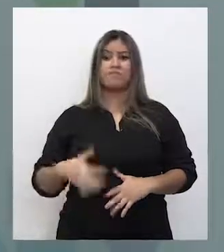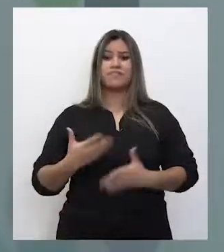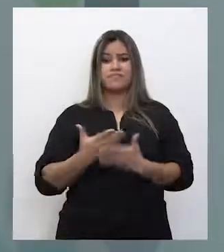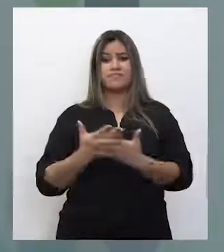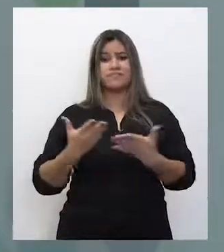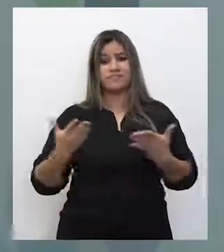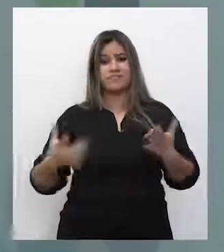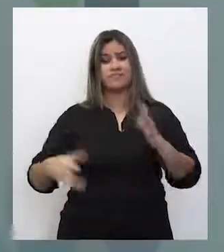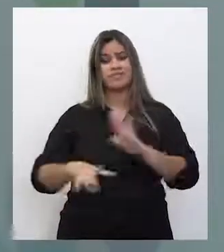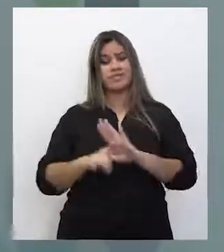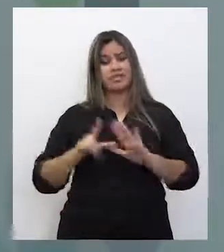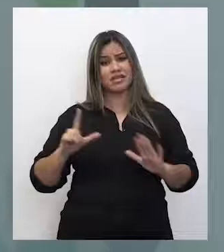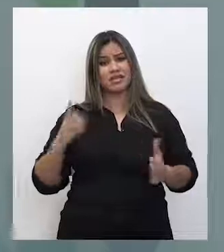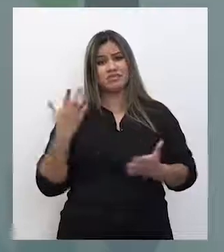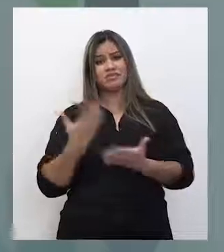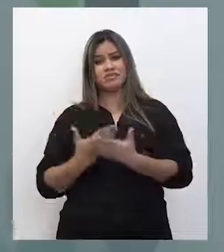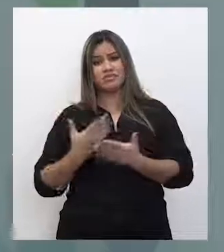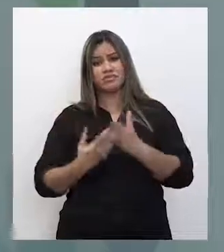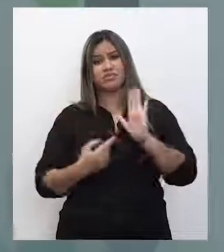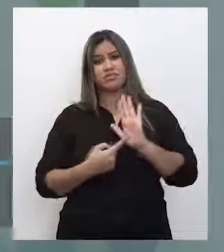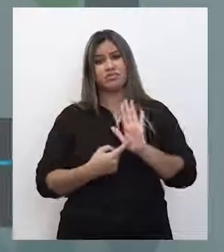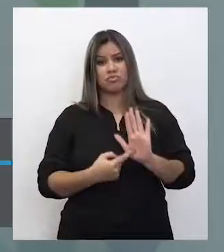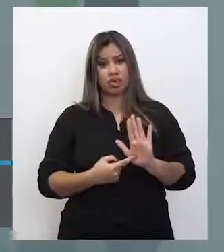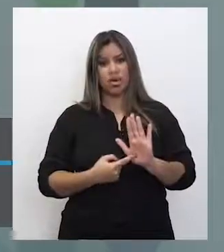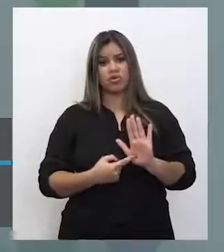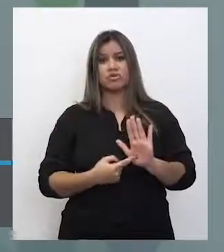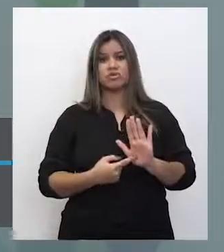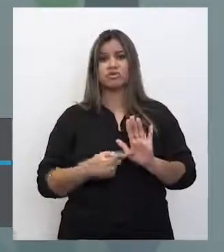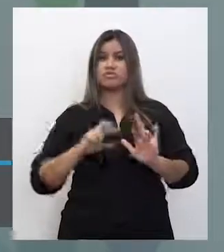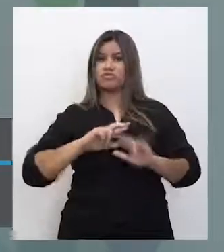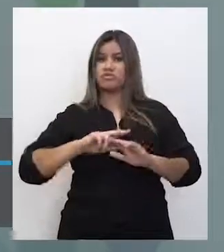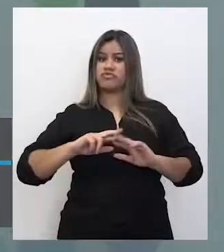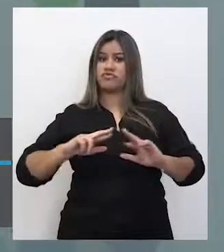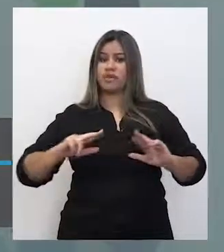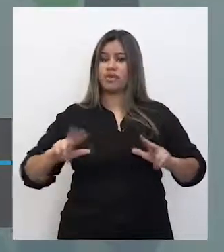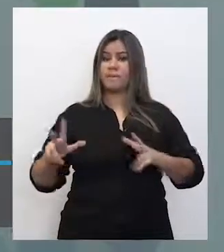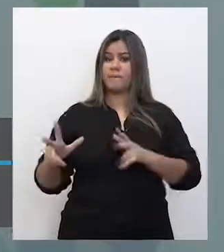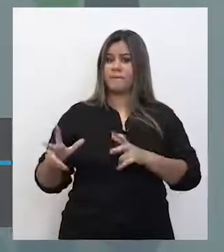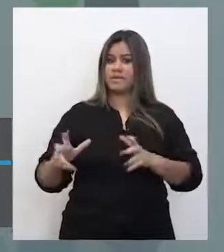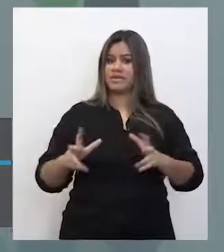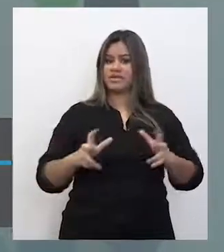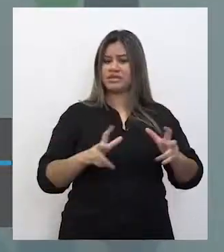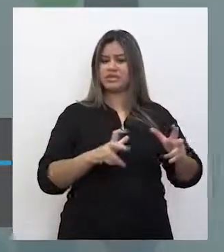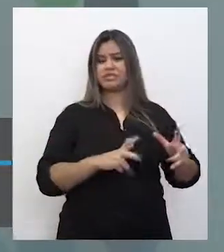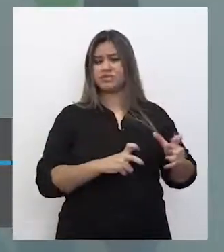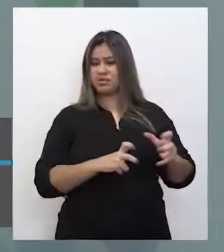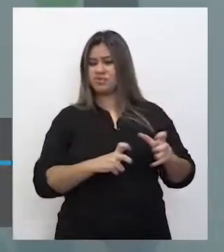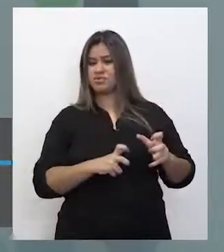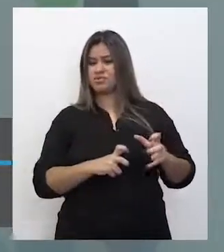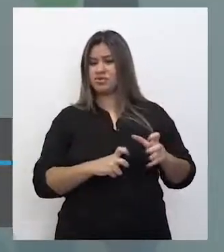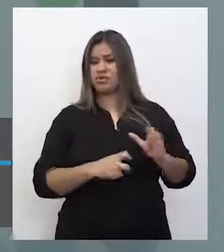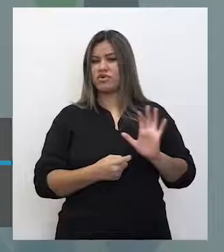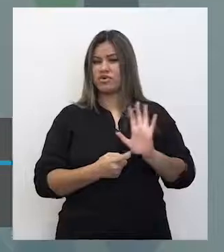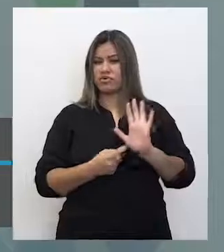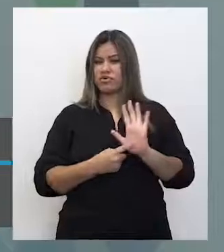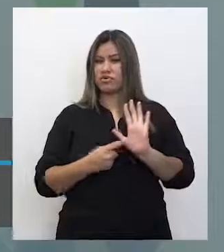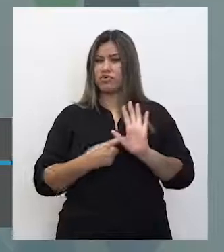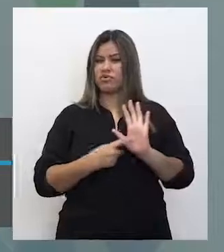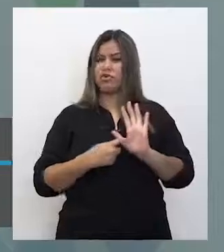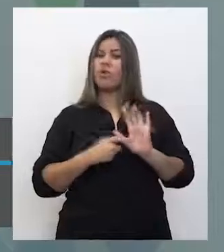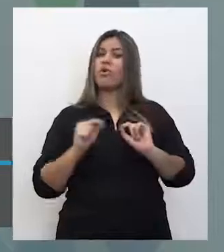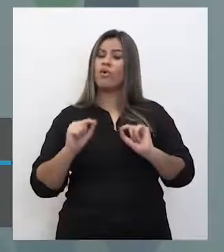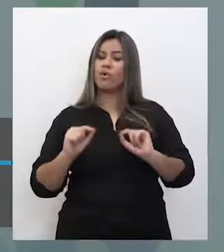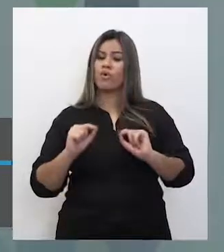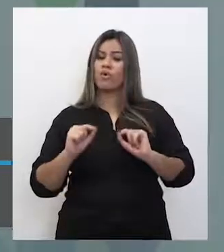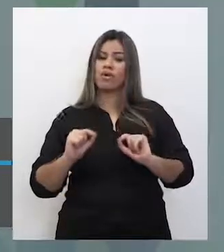aulas anteriores pontuando para a gente as causas e aí eu já estava percebendo, vocês estavam apontando para mim, alunos, o